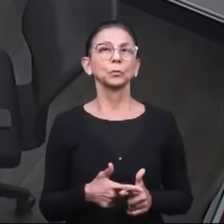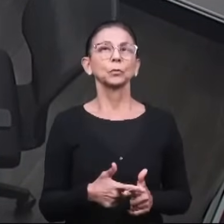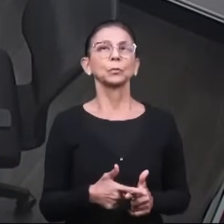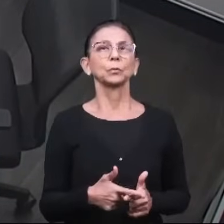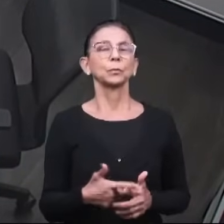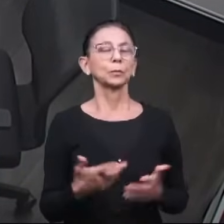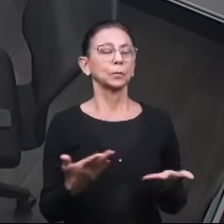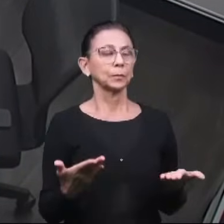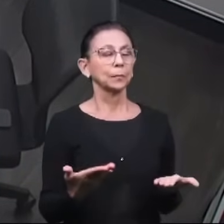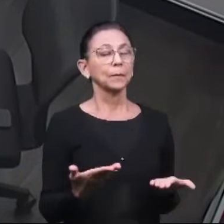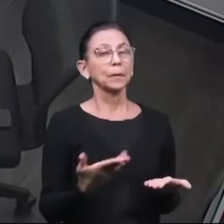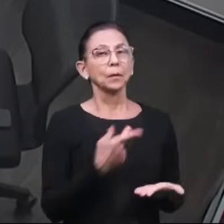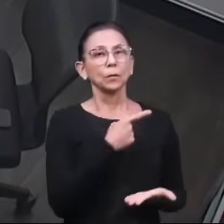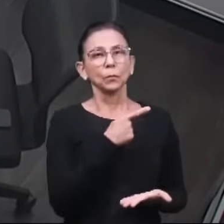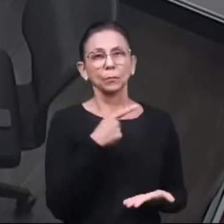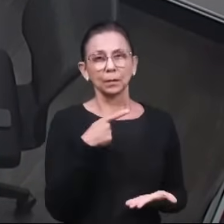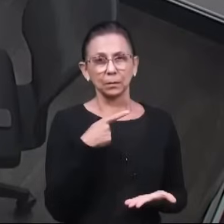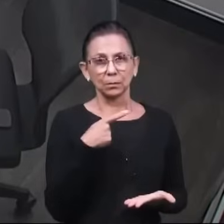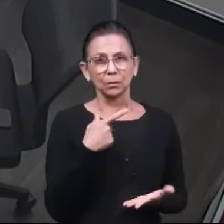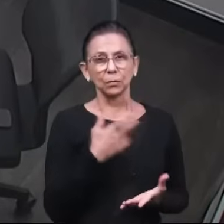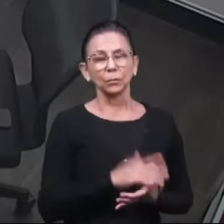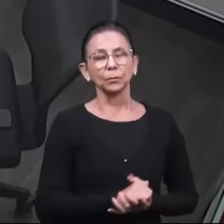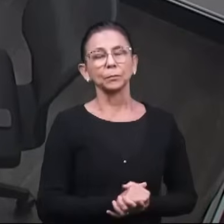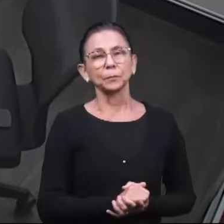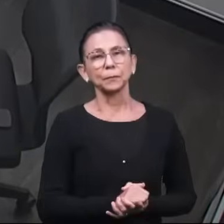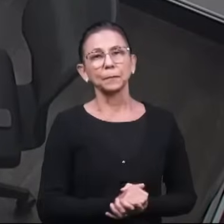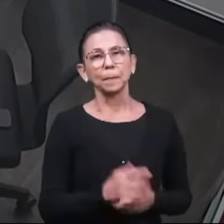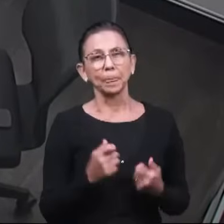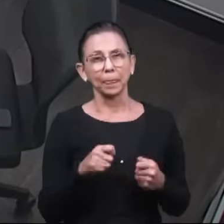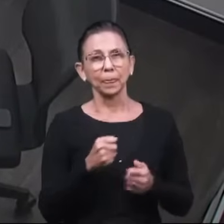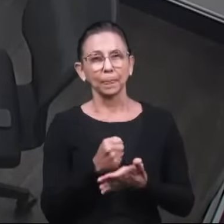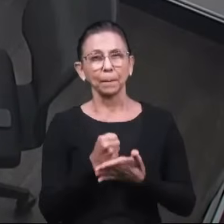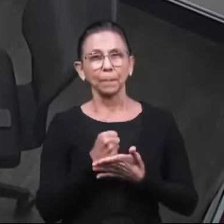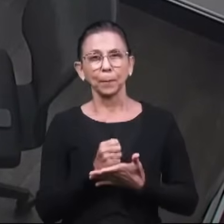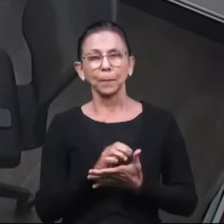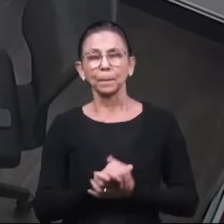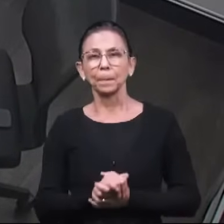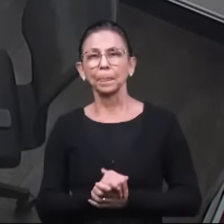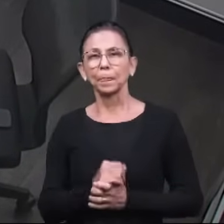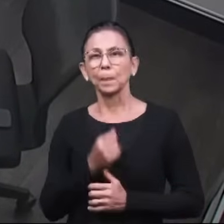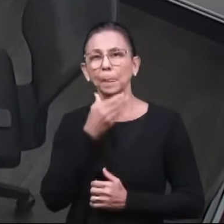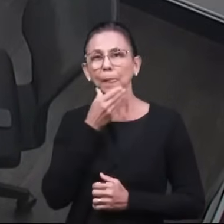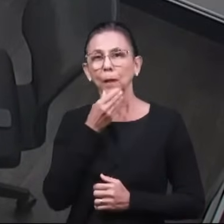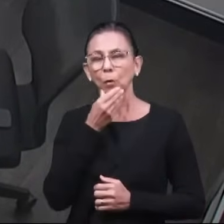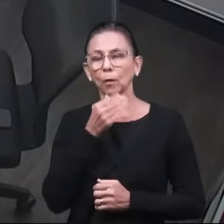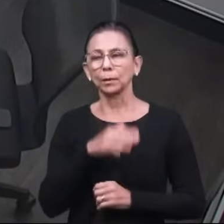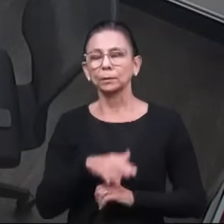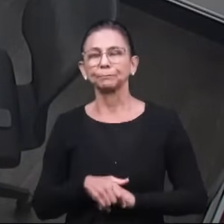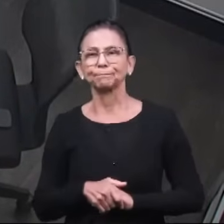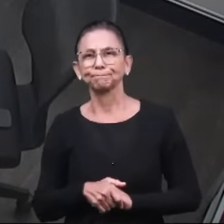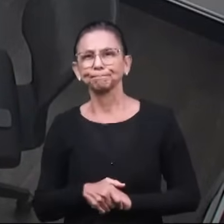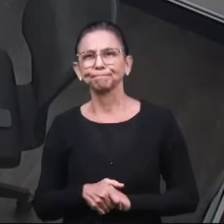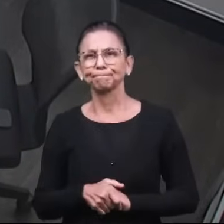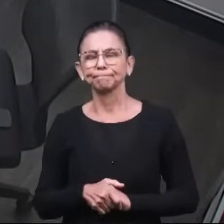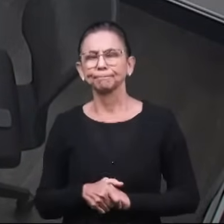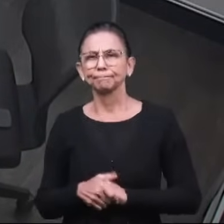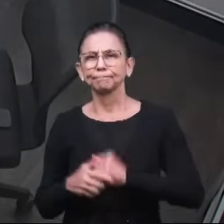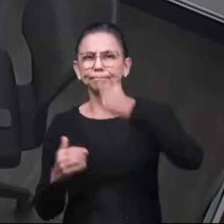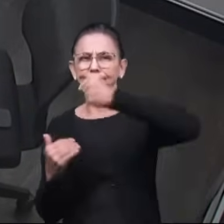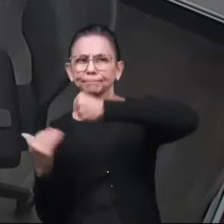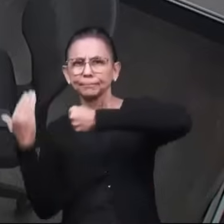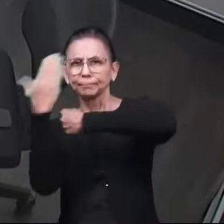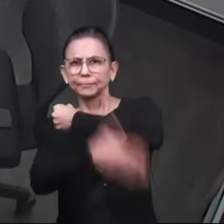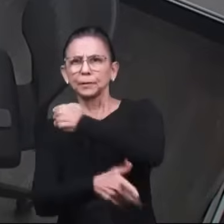e os irmãos também. Porque o escudeiro, ele subia no carro. Ele não tinha. Ele estava no carro, os carros de cavalo,